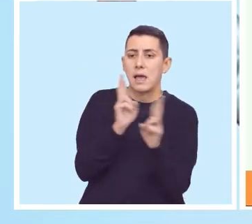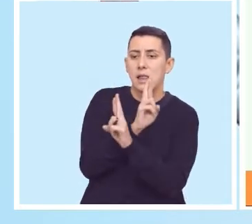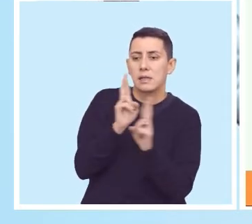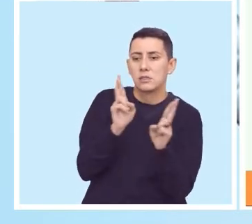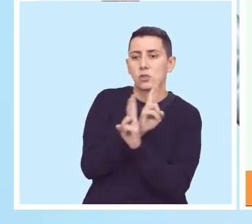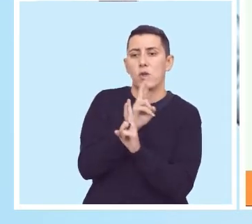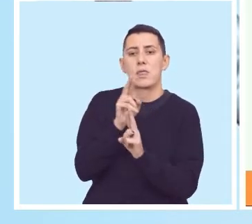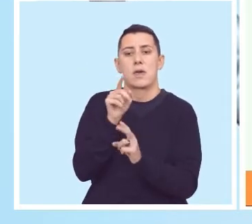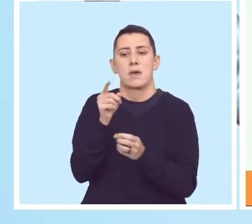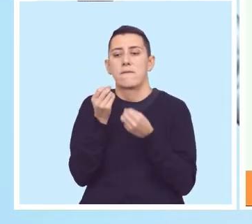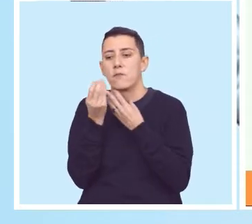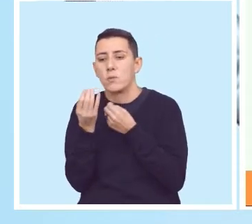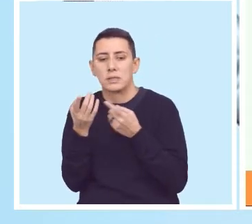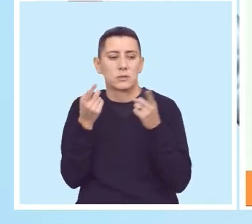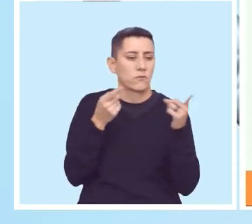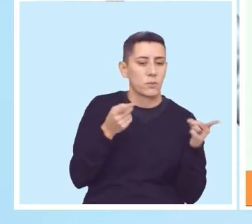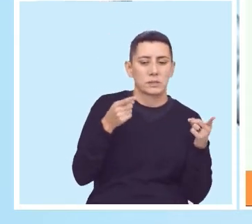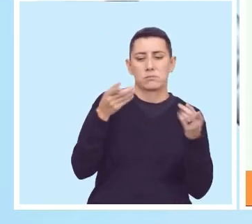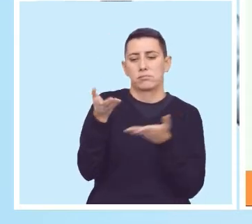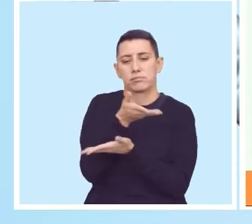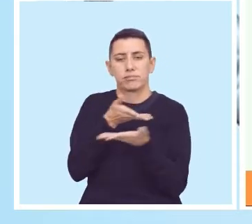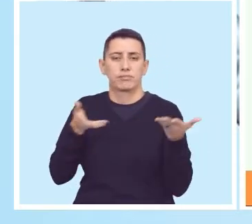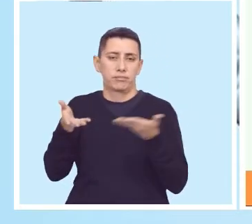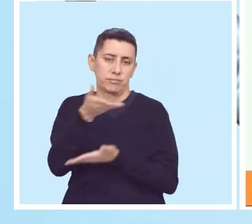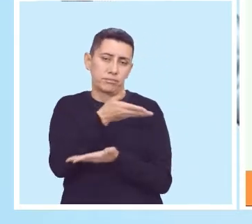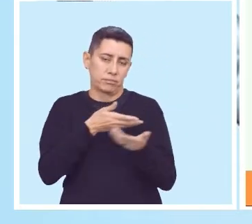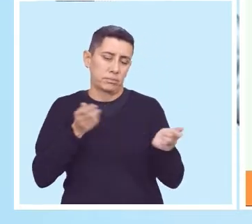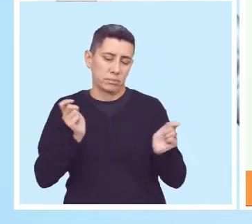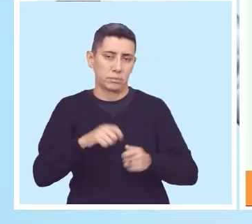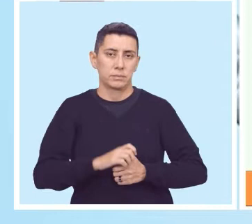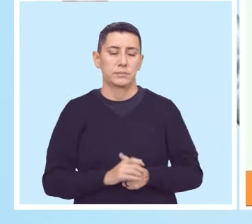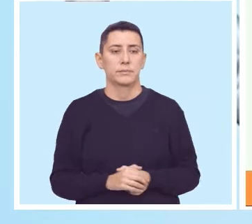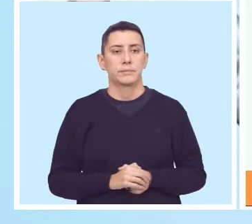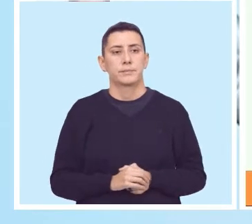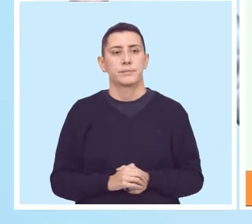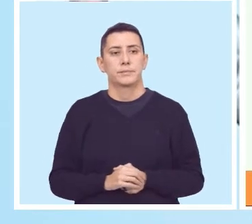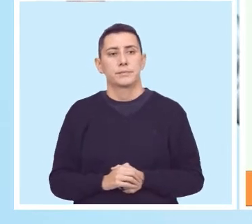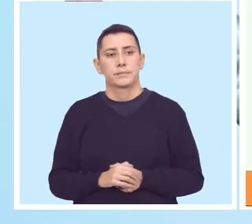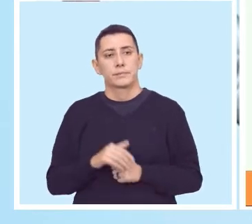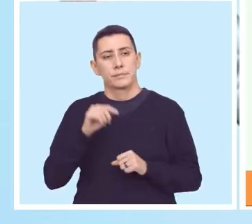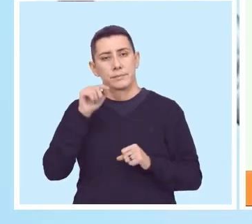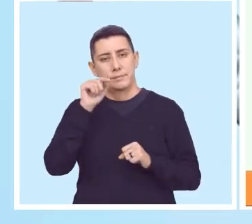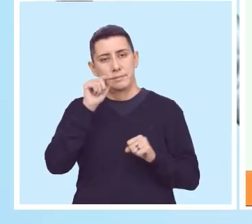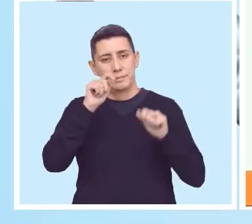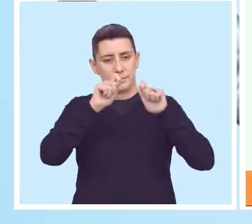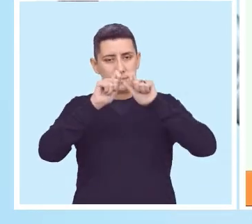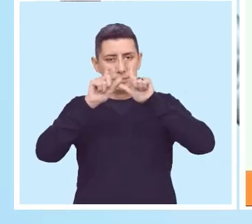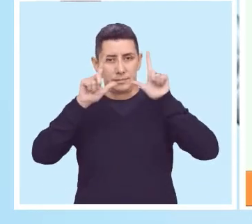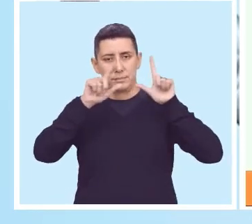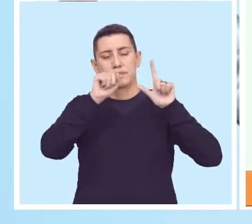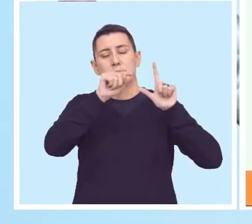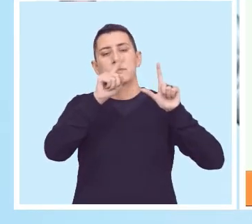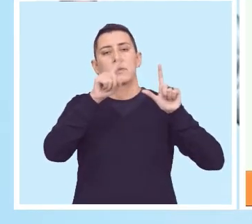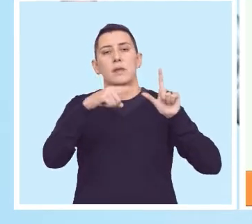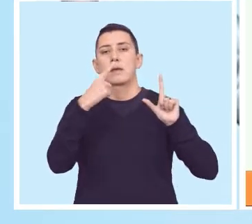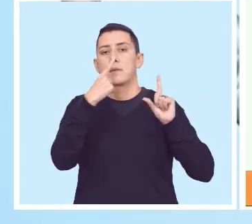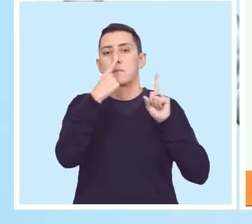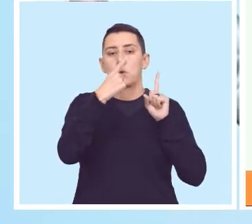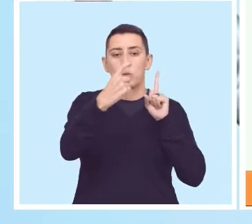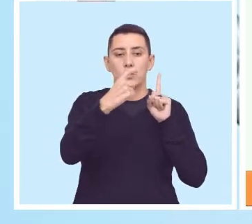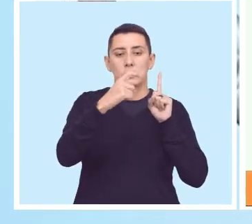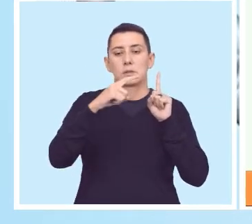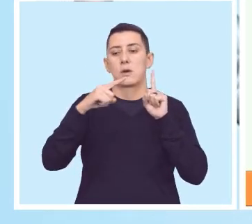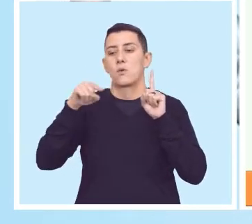ver o que acontece. Esse outro gráfico aqui, interessante, que ele avalia a poluição versus chuva.